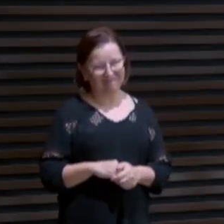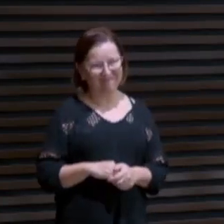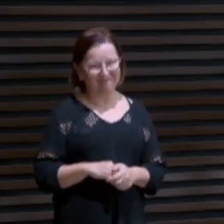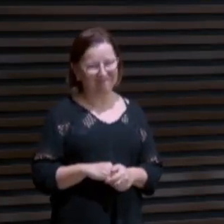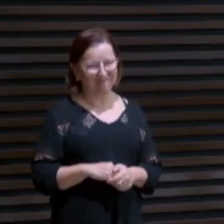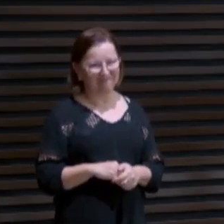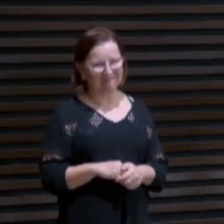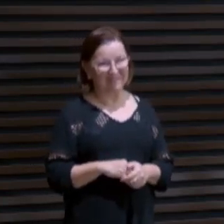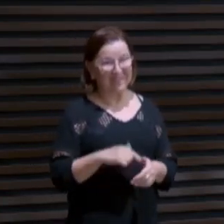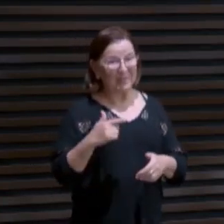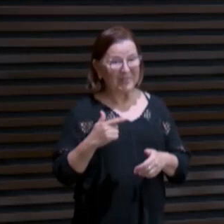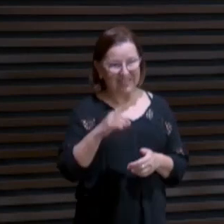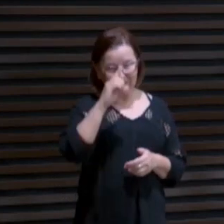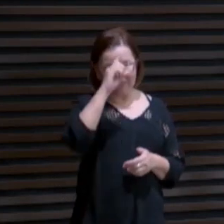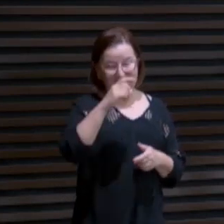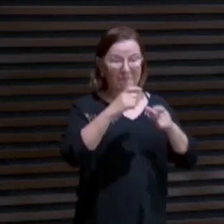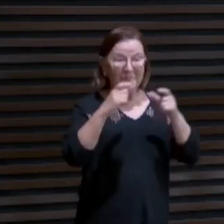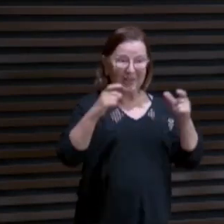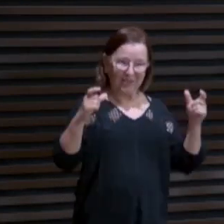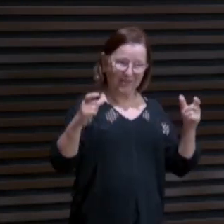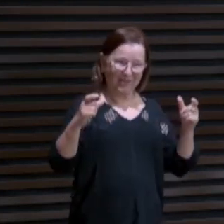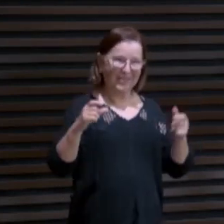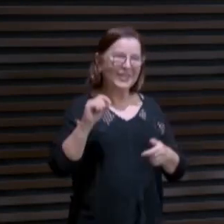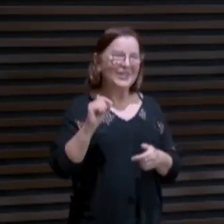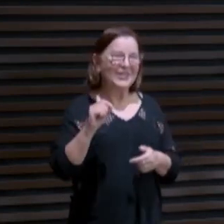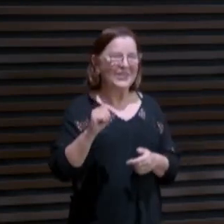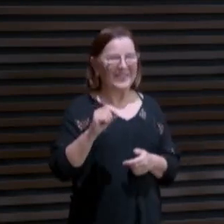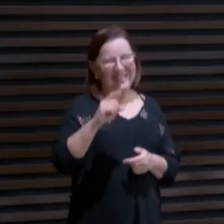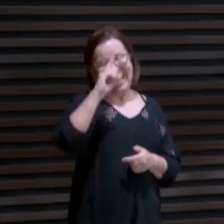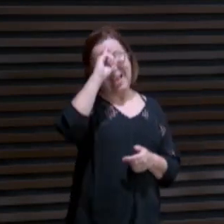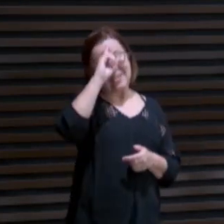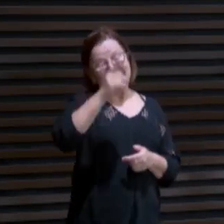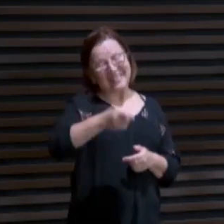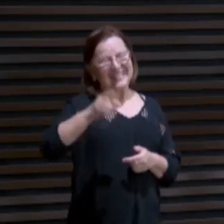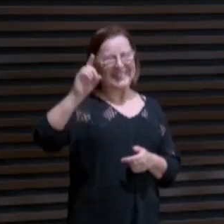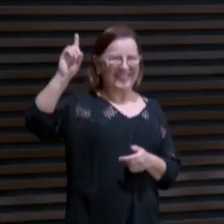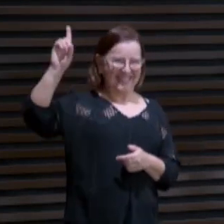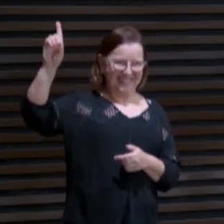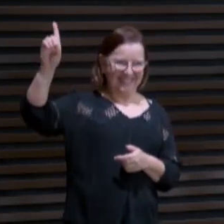Não existe autoridade maior do que a autoridade de Deus.